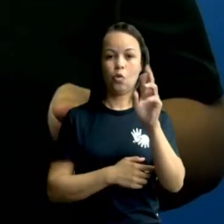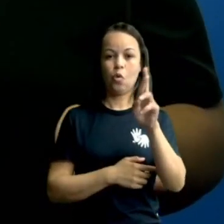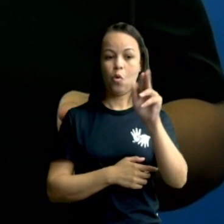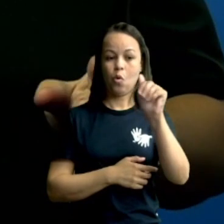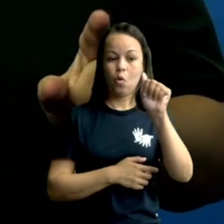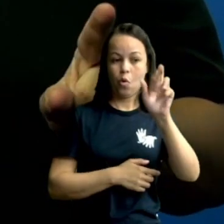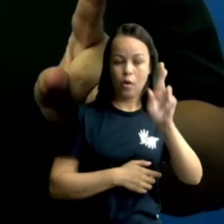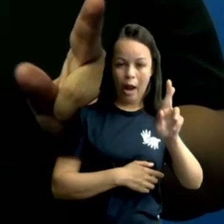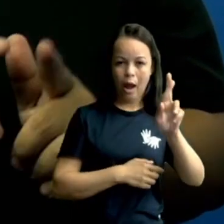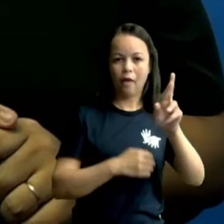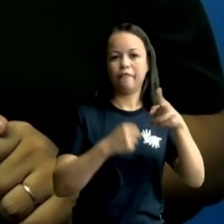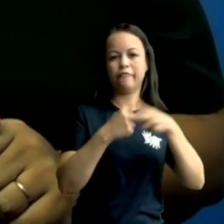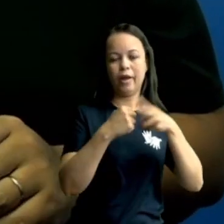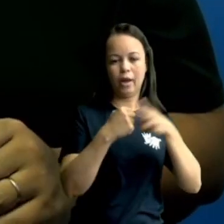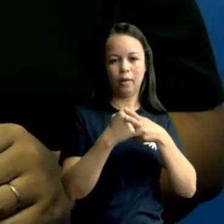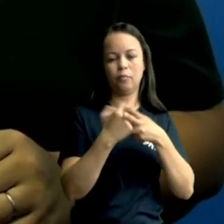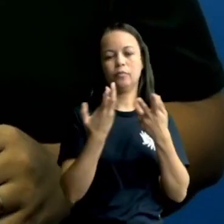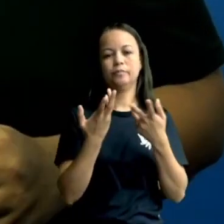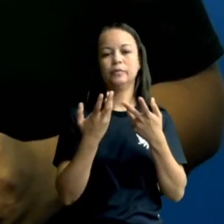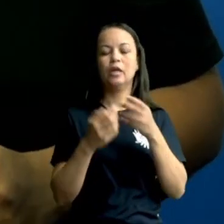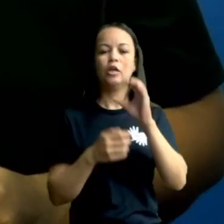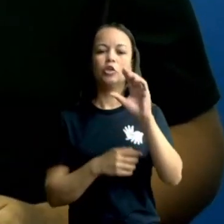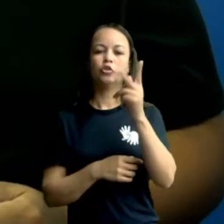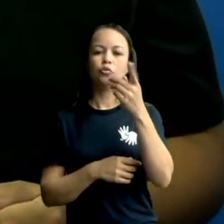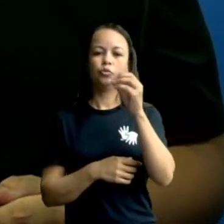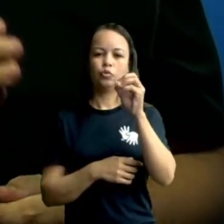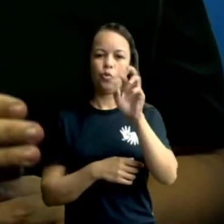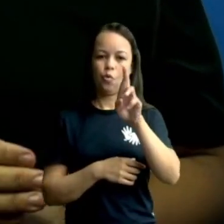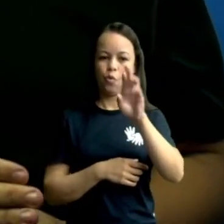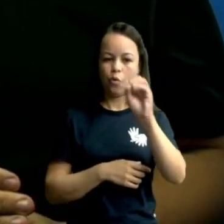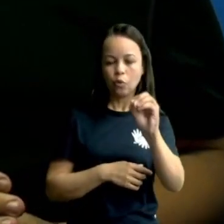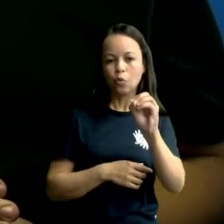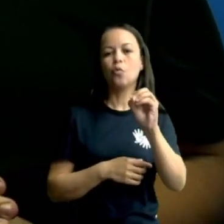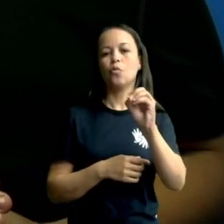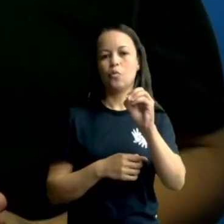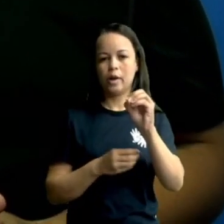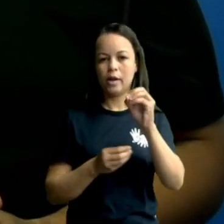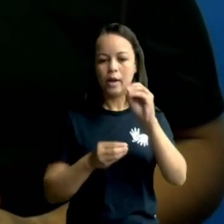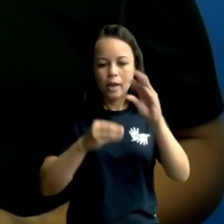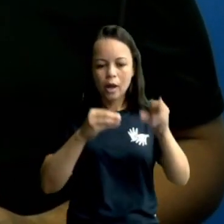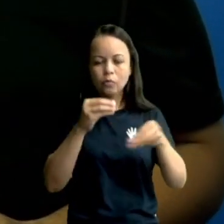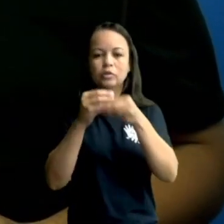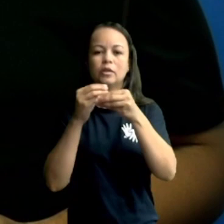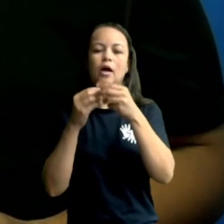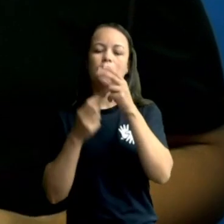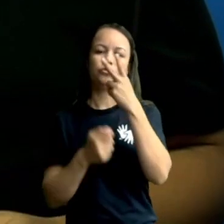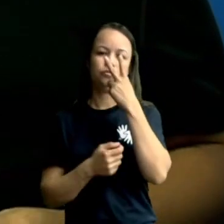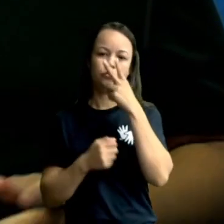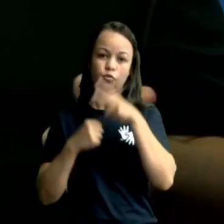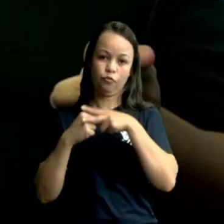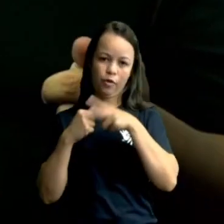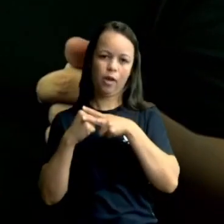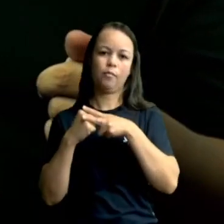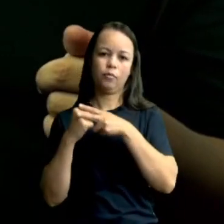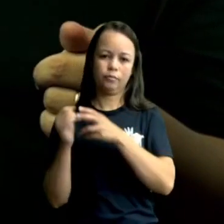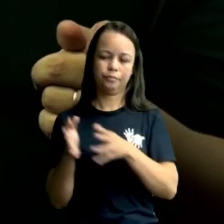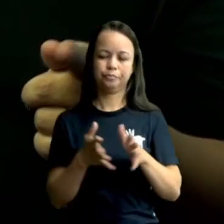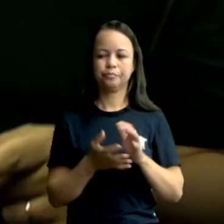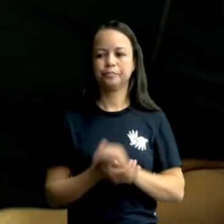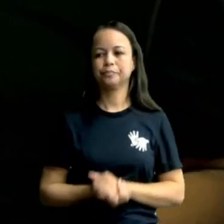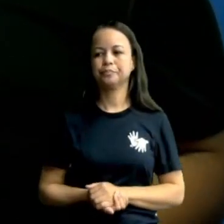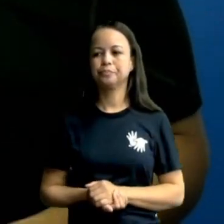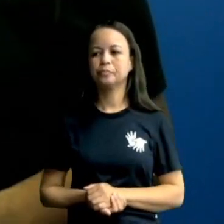será um substantivo deverbal, né? Porque ele é originário daquele verbo, tá bom, gente?